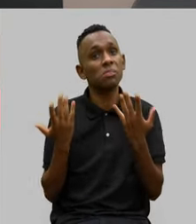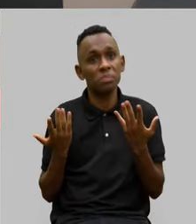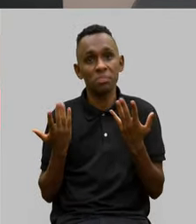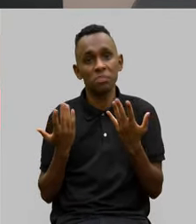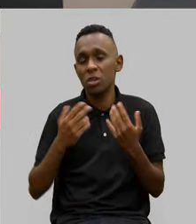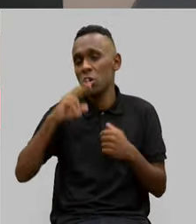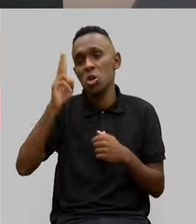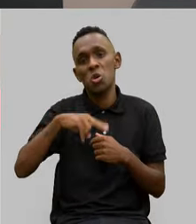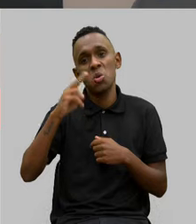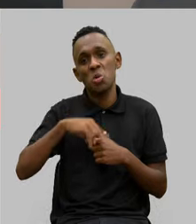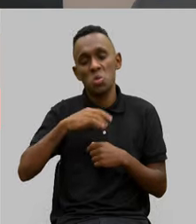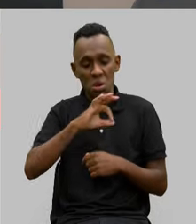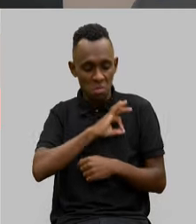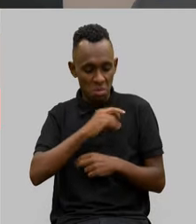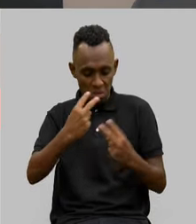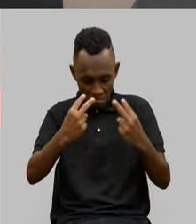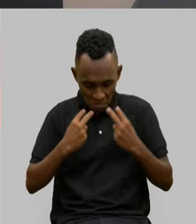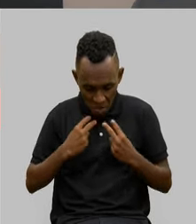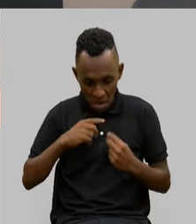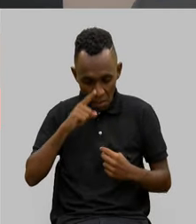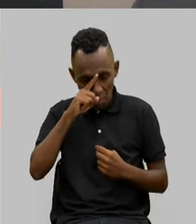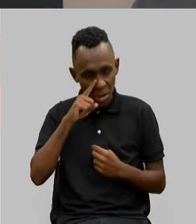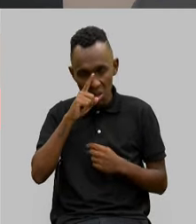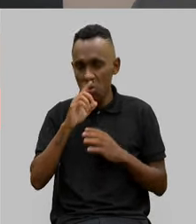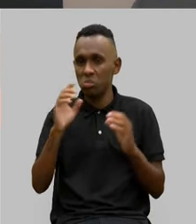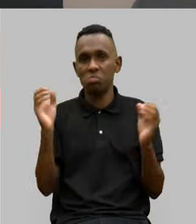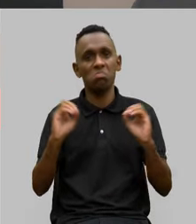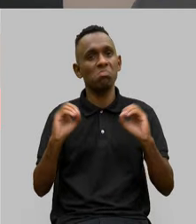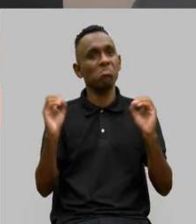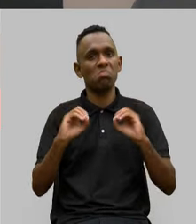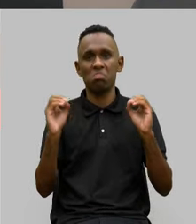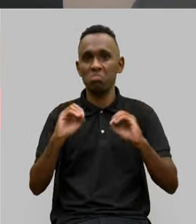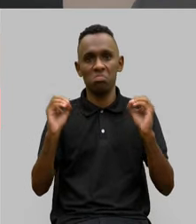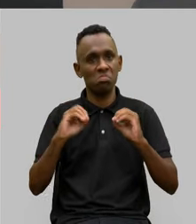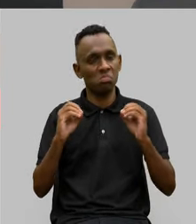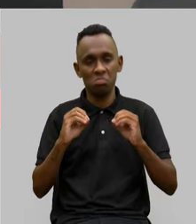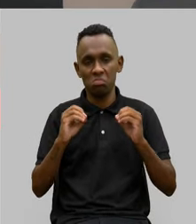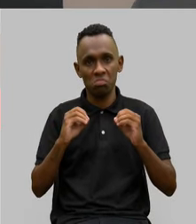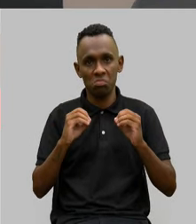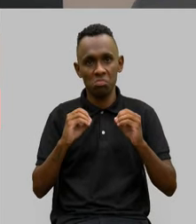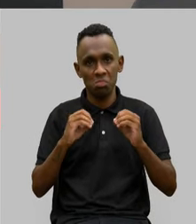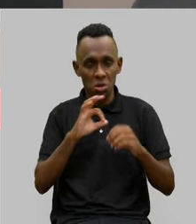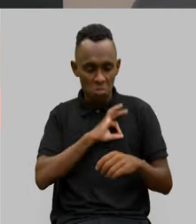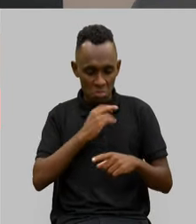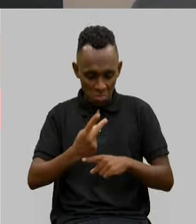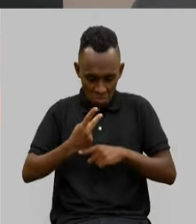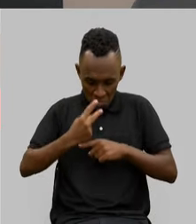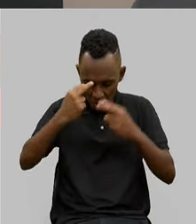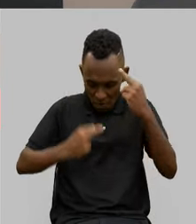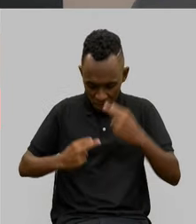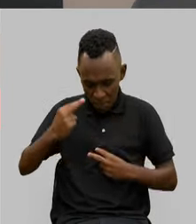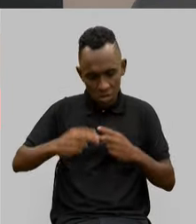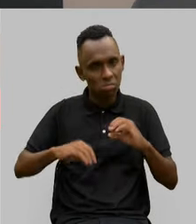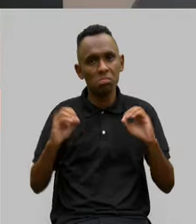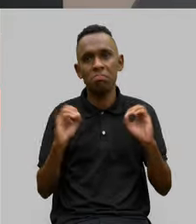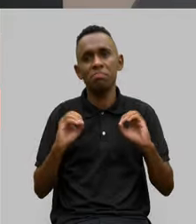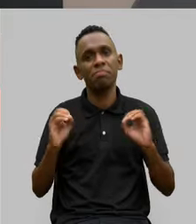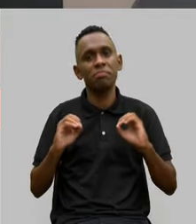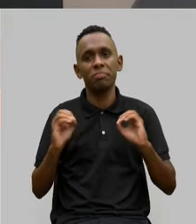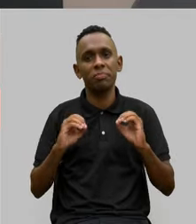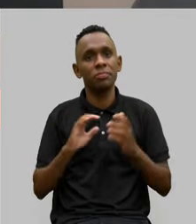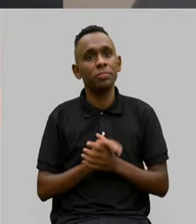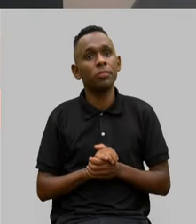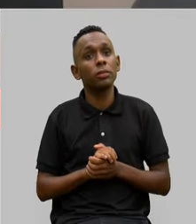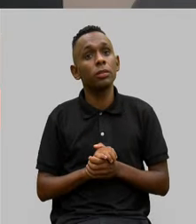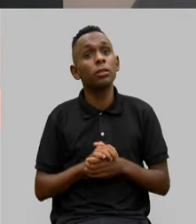dou motivo eu não tenho um motivo estrutural racial para ser abordado Então por